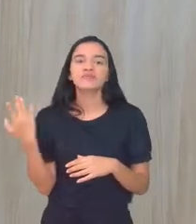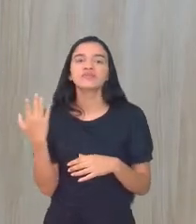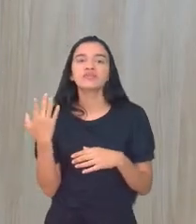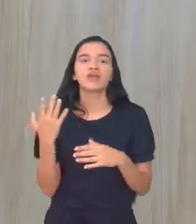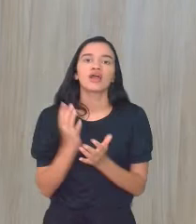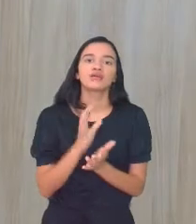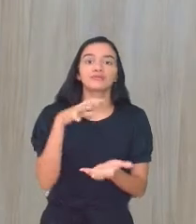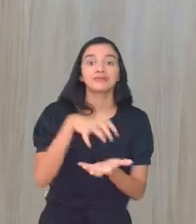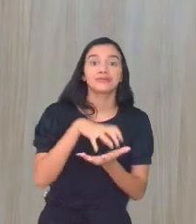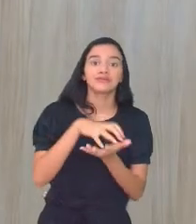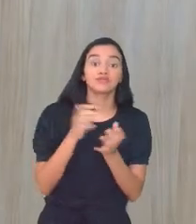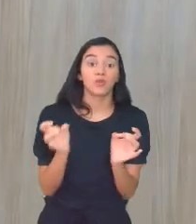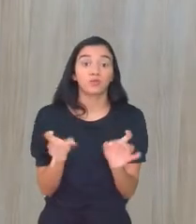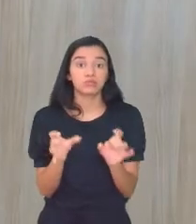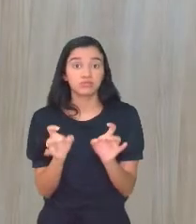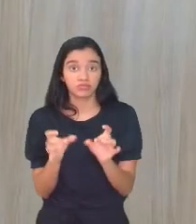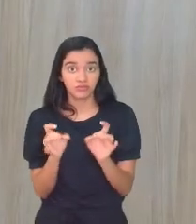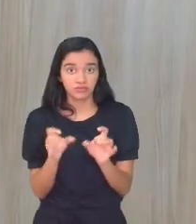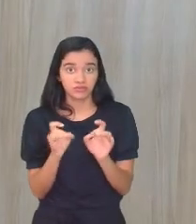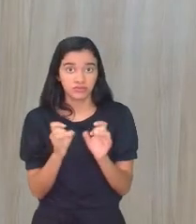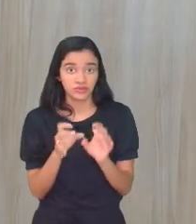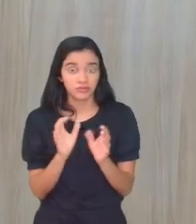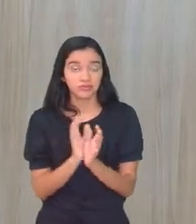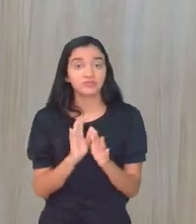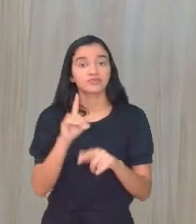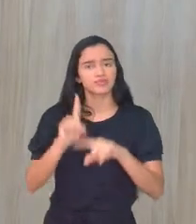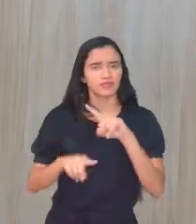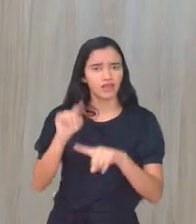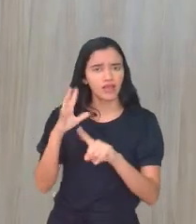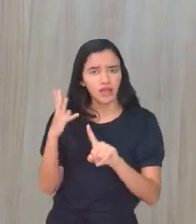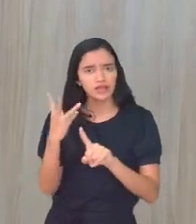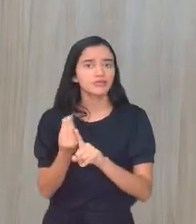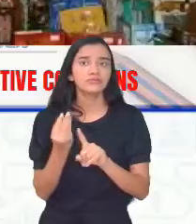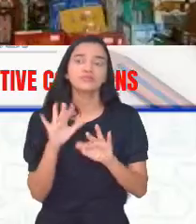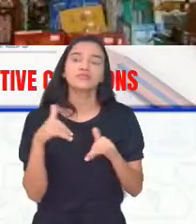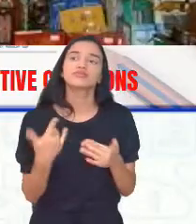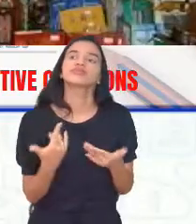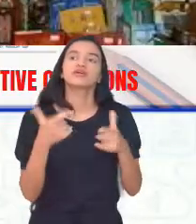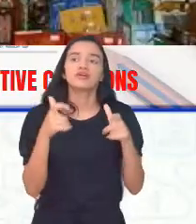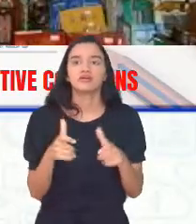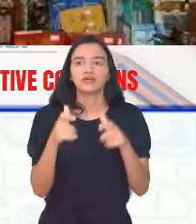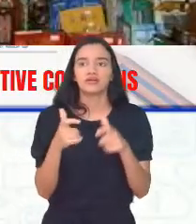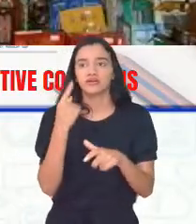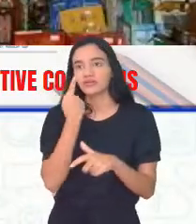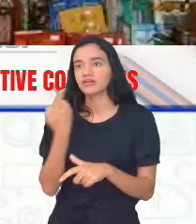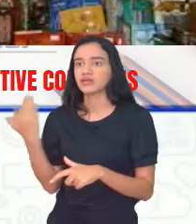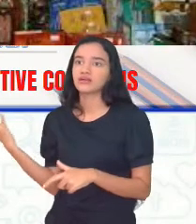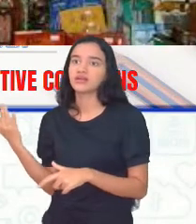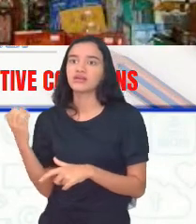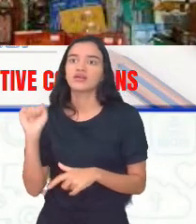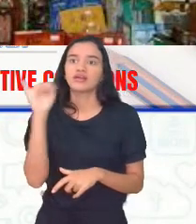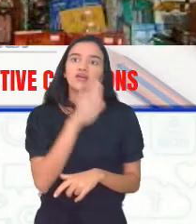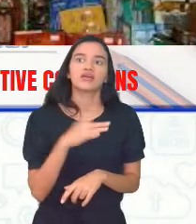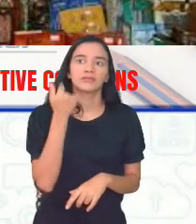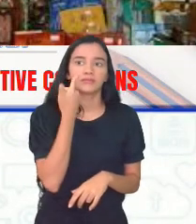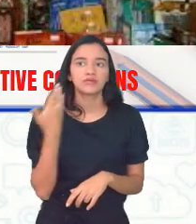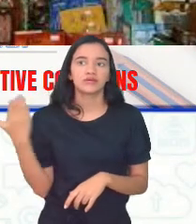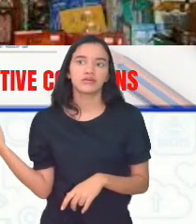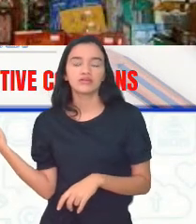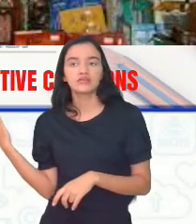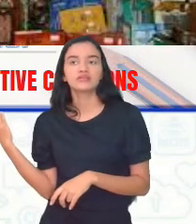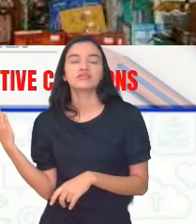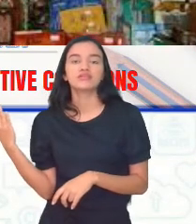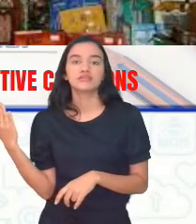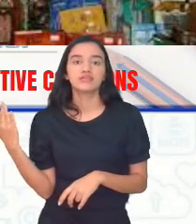centro de comercialização de artesanato da cidade do Recife, né, nossa capital. Aqui, ó, a gente tem a imagem, né, do alto da Casa